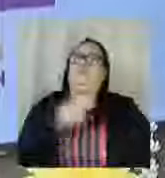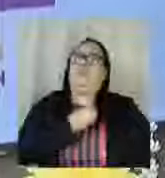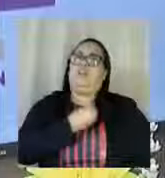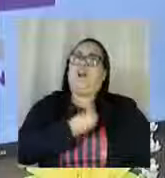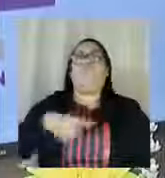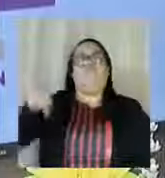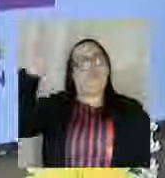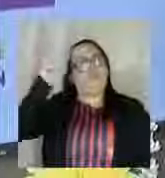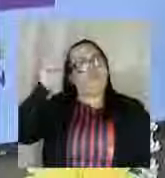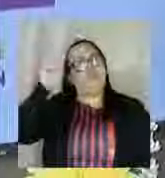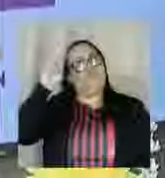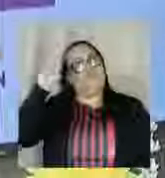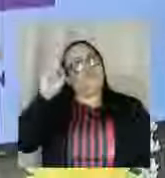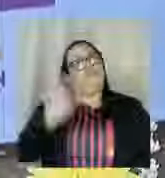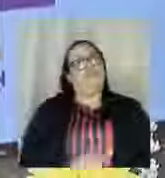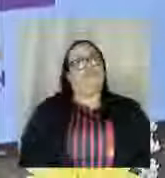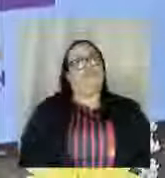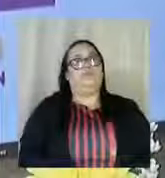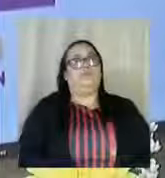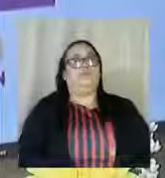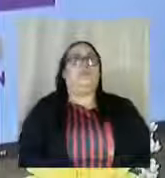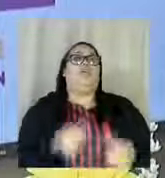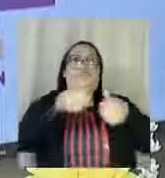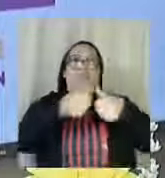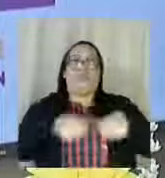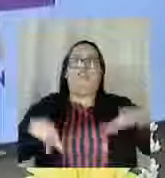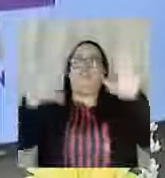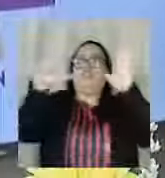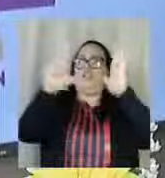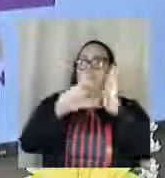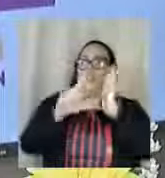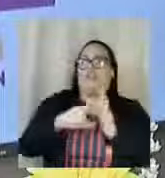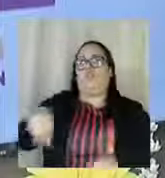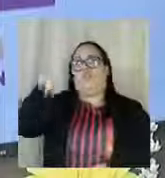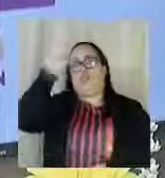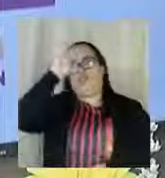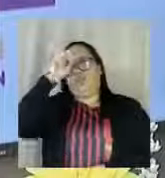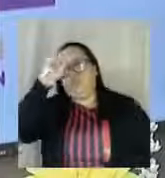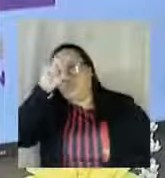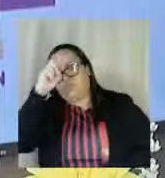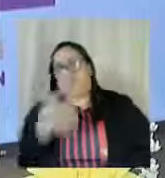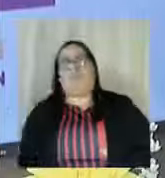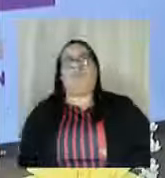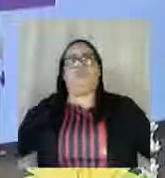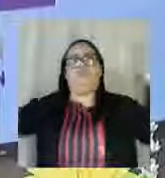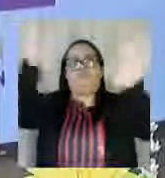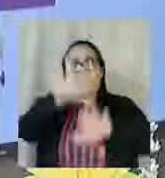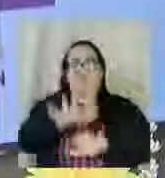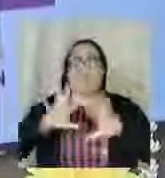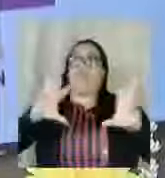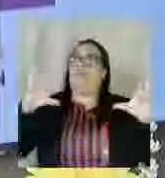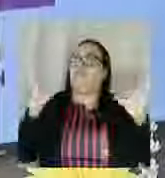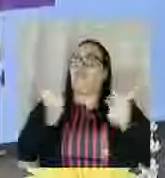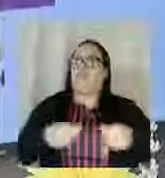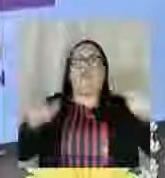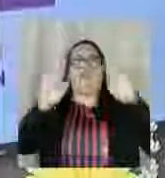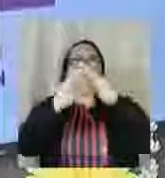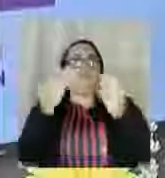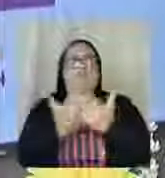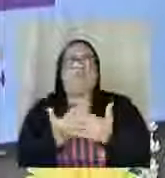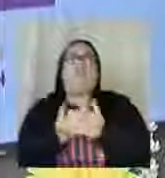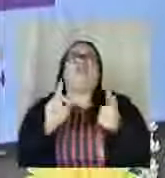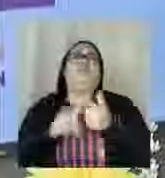pessoas. Libras esteja dentro dos comércios, Libras esteja dentro dos hospitais, Libras esteja mais do que nunca dentro das escolas, Libras esteja dentro